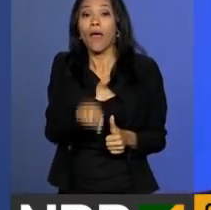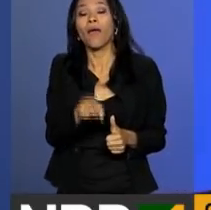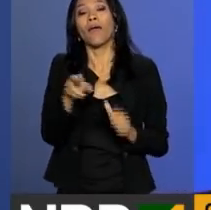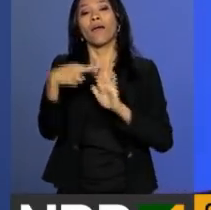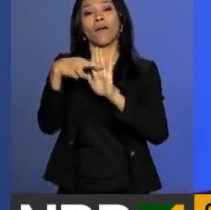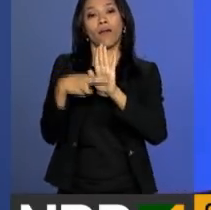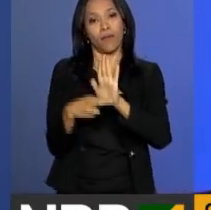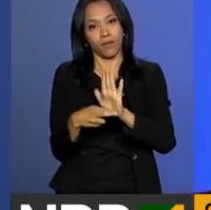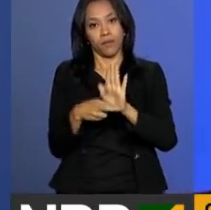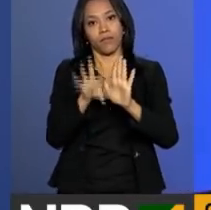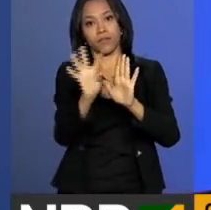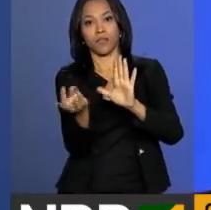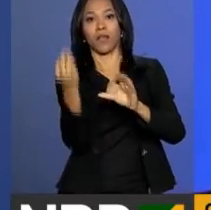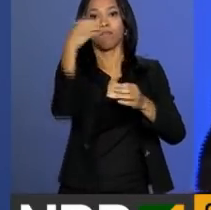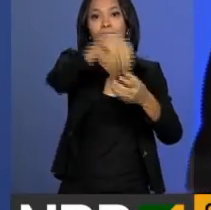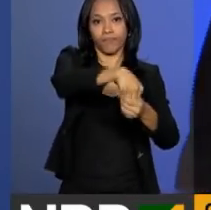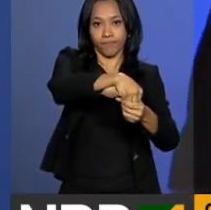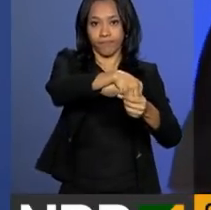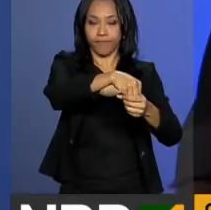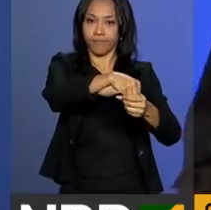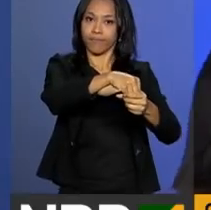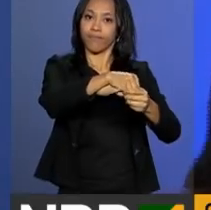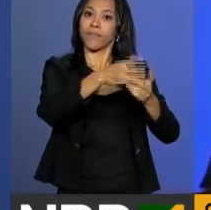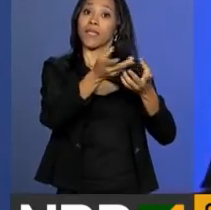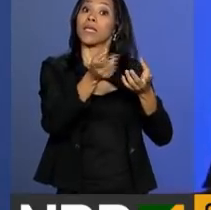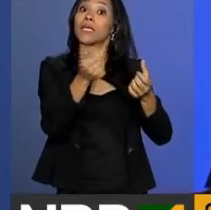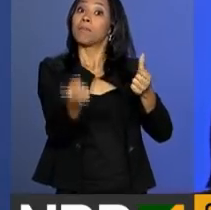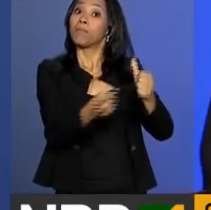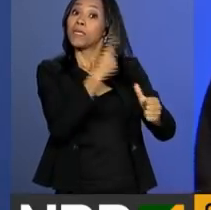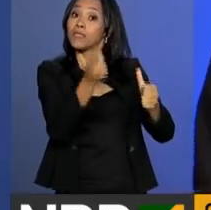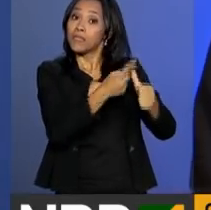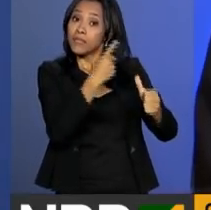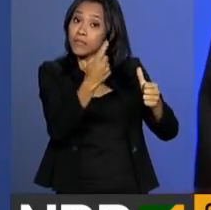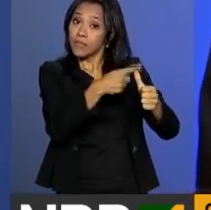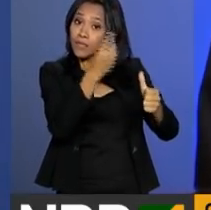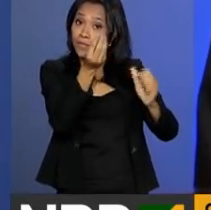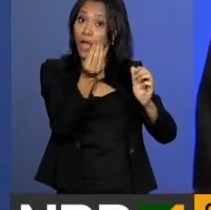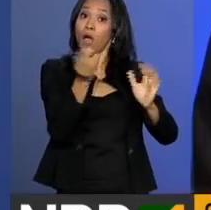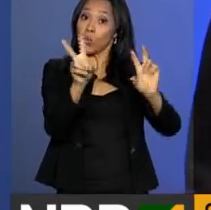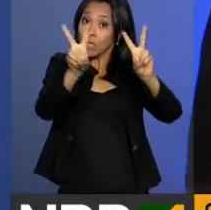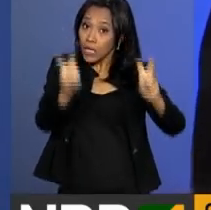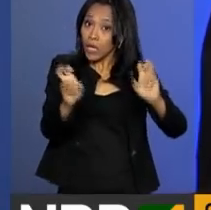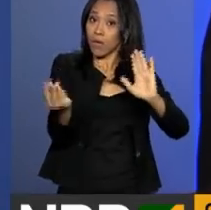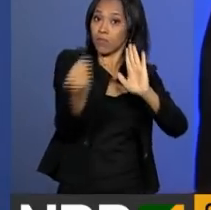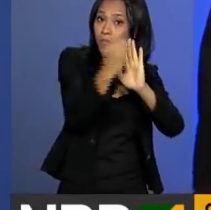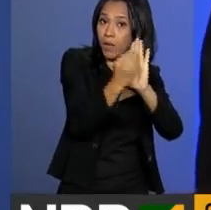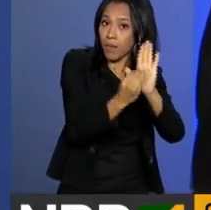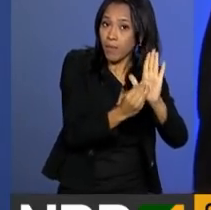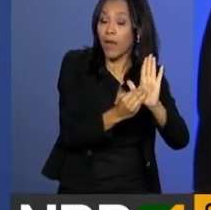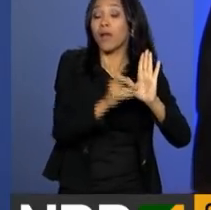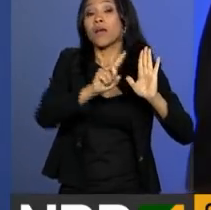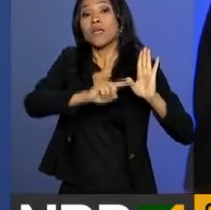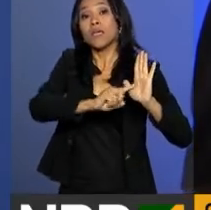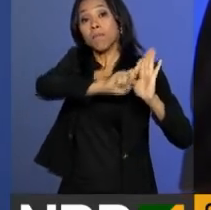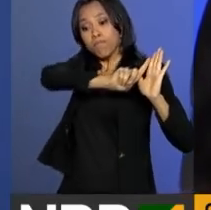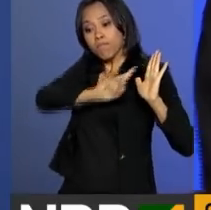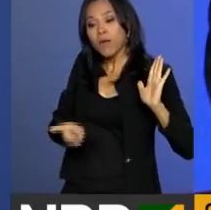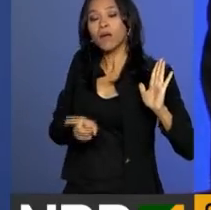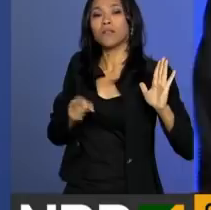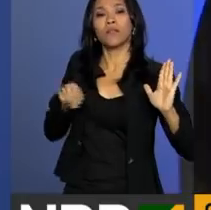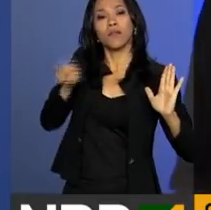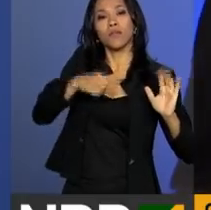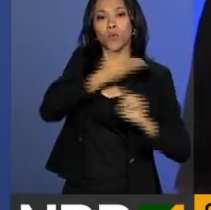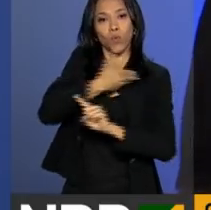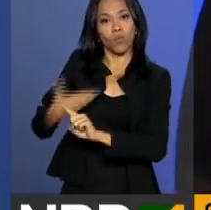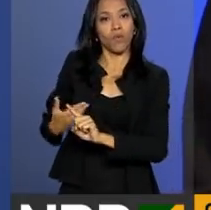ditas programáticas ou seja é um programa para o poder público é imperativo impositivo ou seja nenhuma